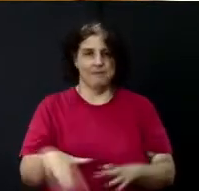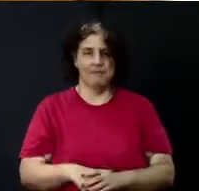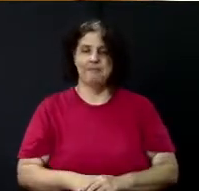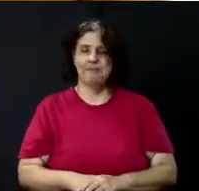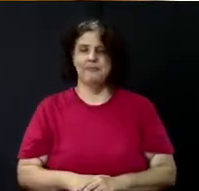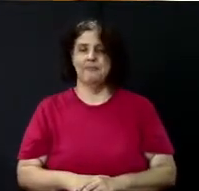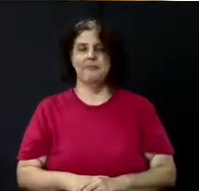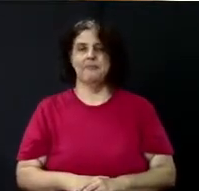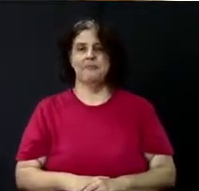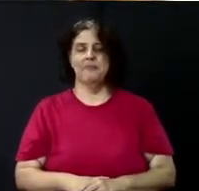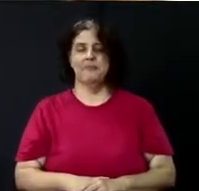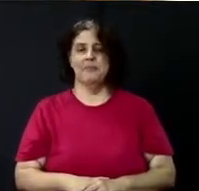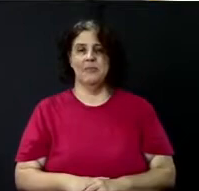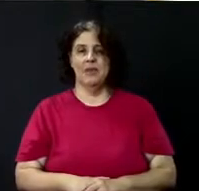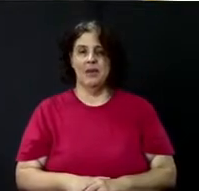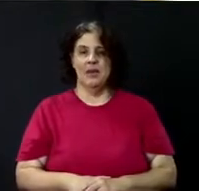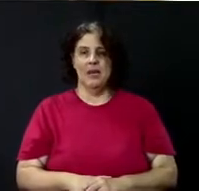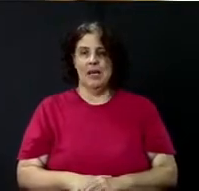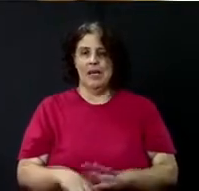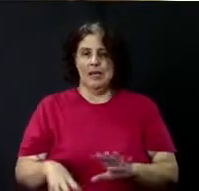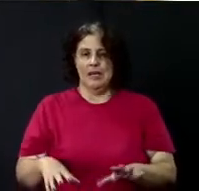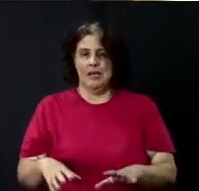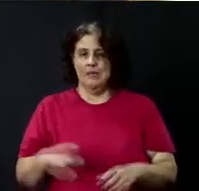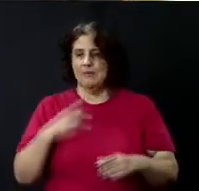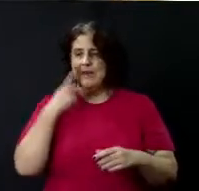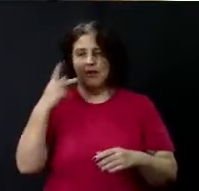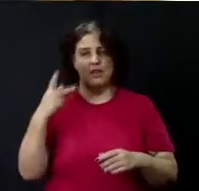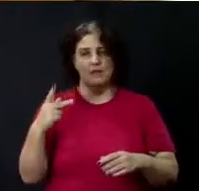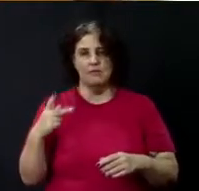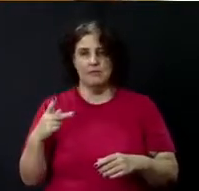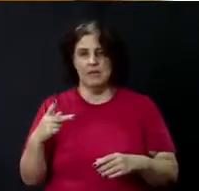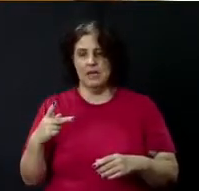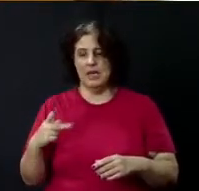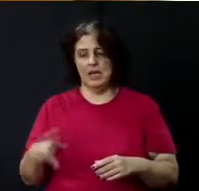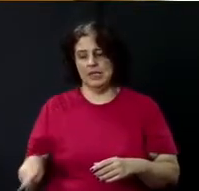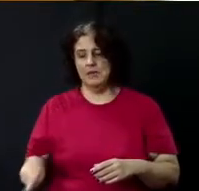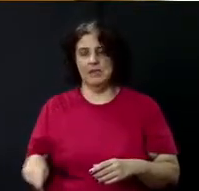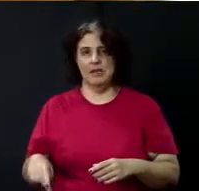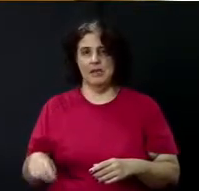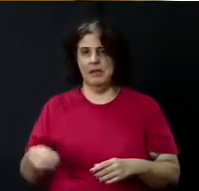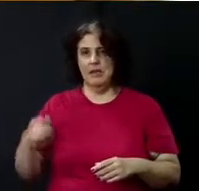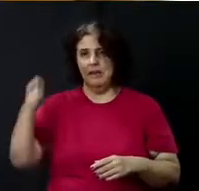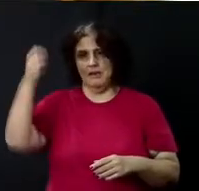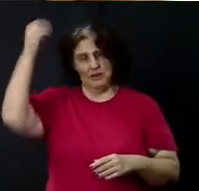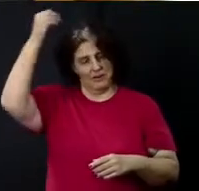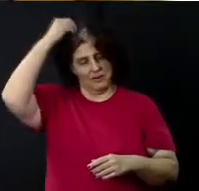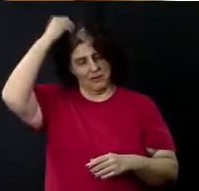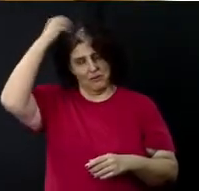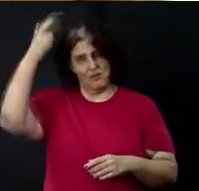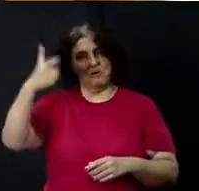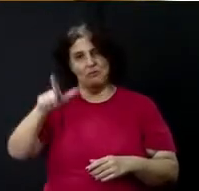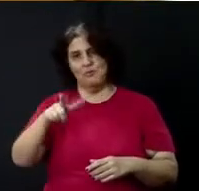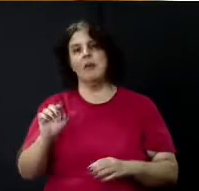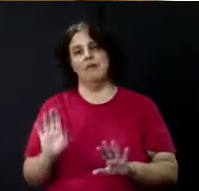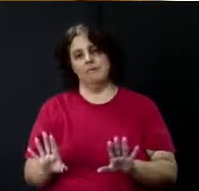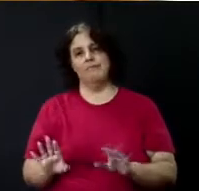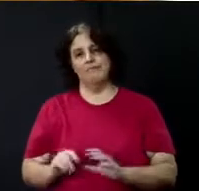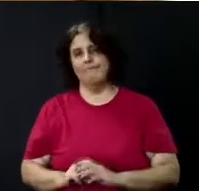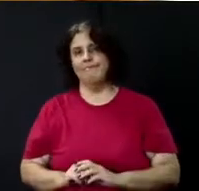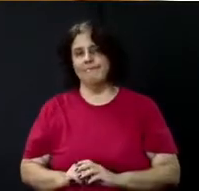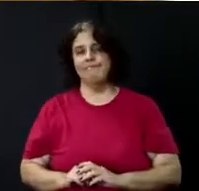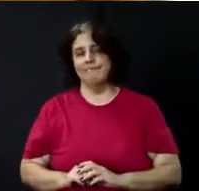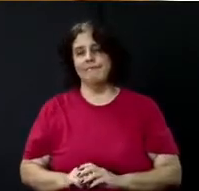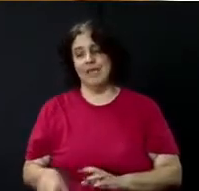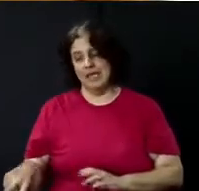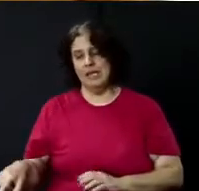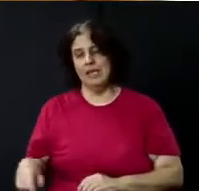uma inocência possível, não. Ele não está, em nenhum dos aspectos, ele está